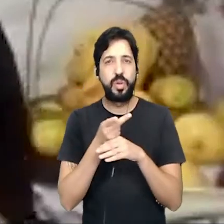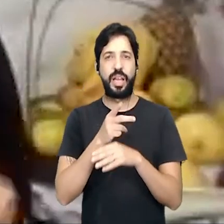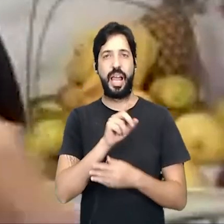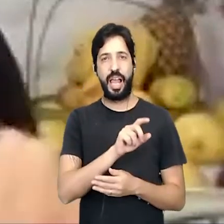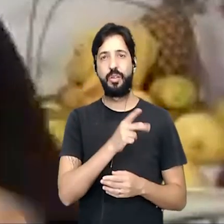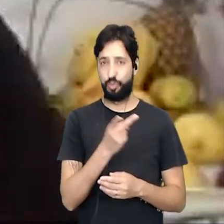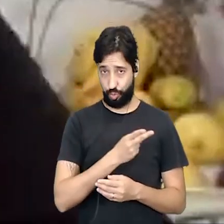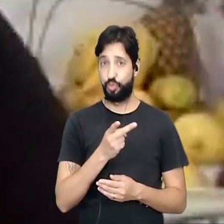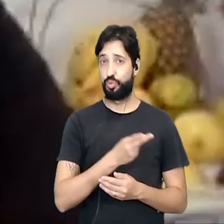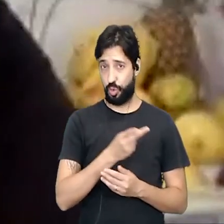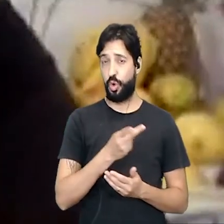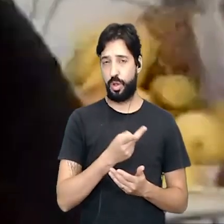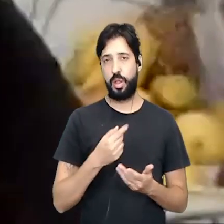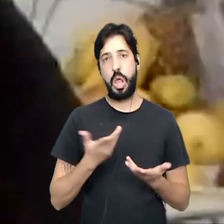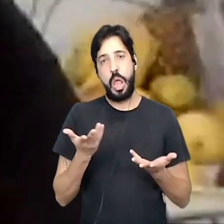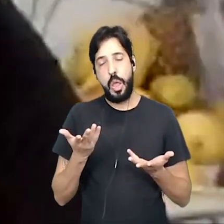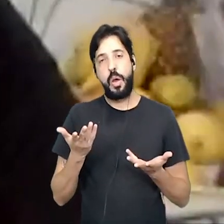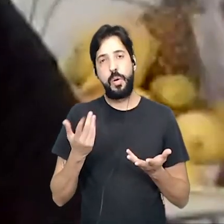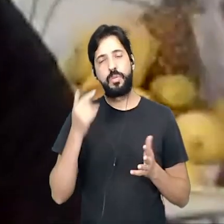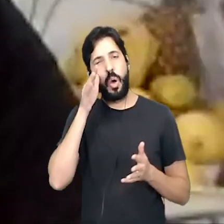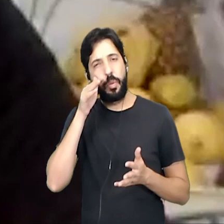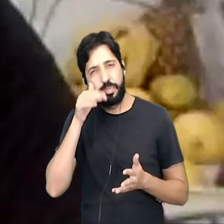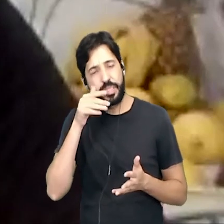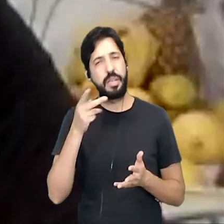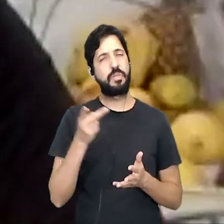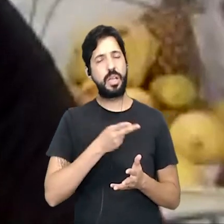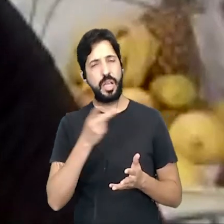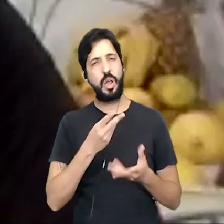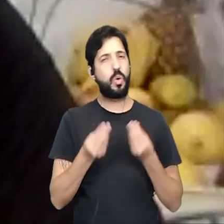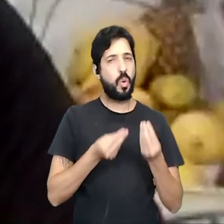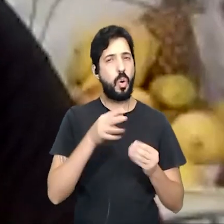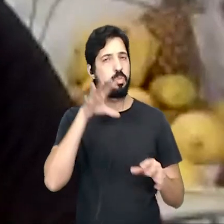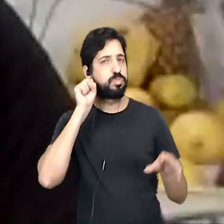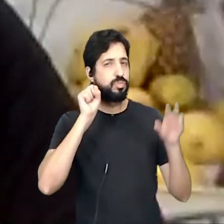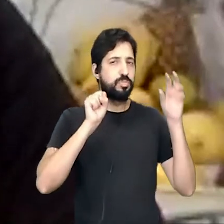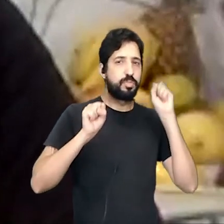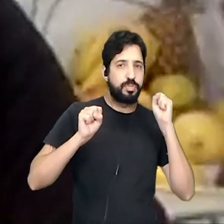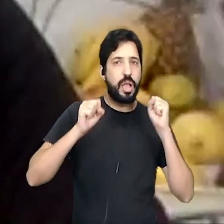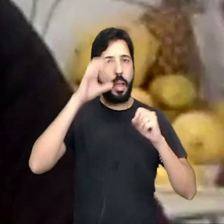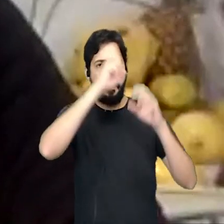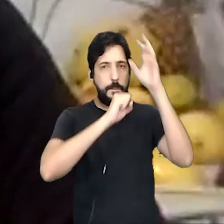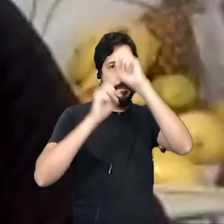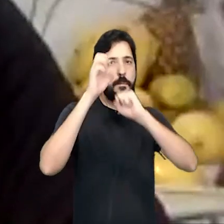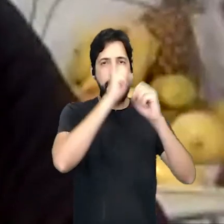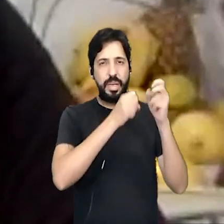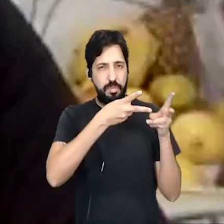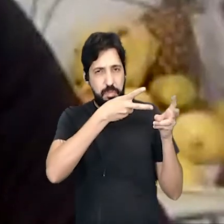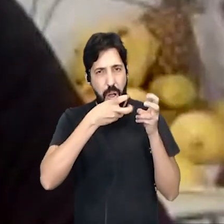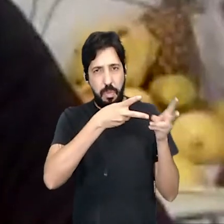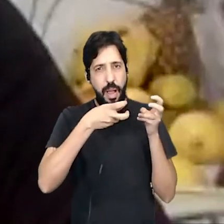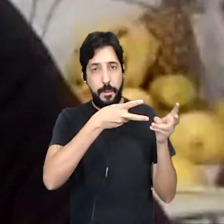ir atrás aí do Ailton e do Davi, e ficava bastante assim, observando muito eles e ouvindo e